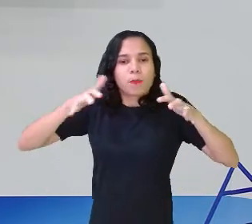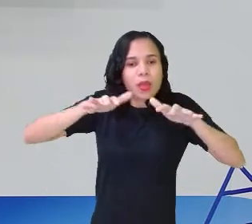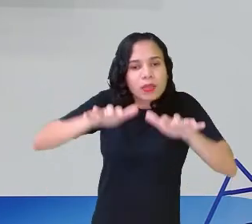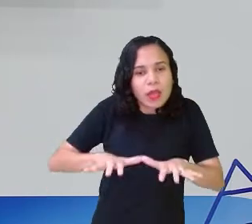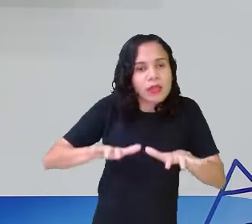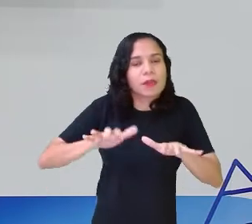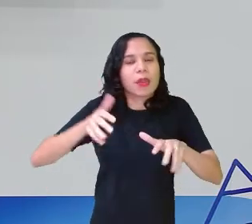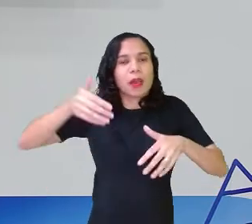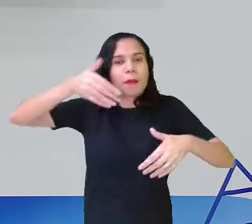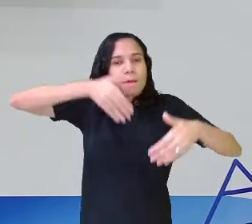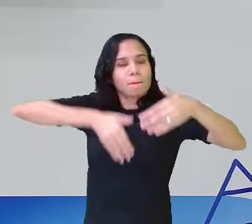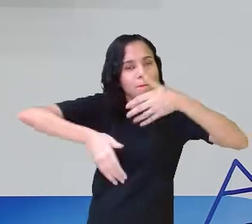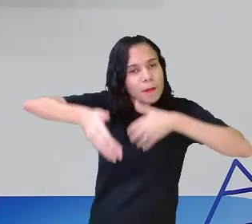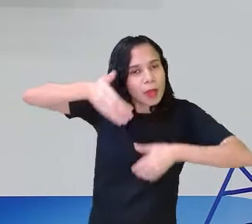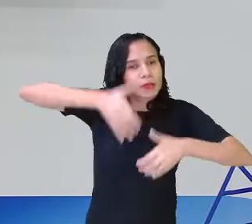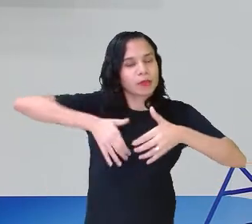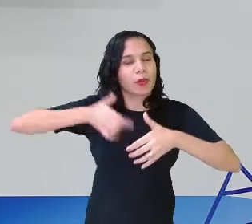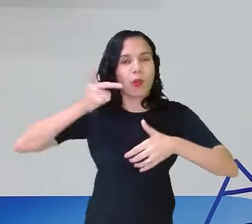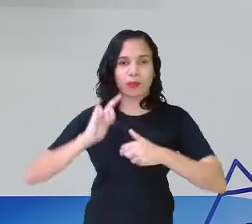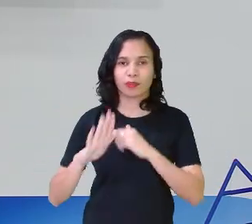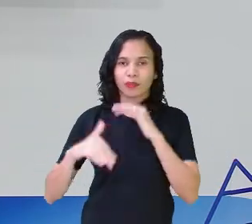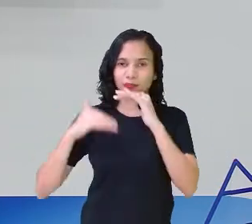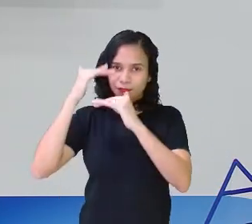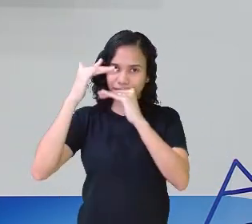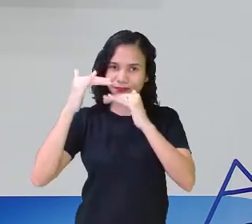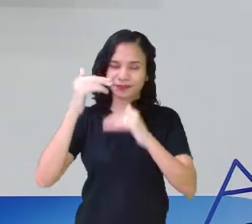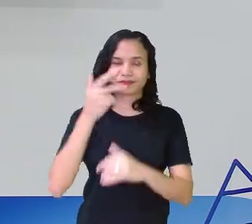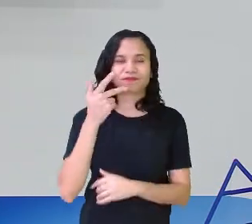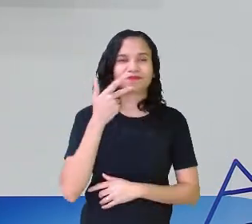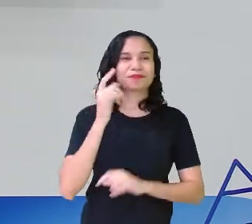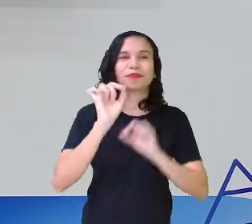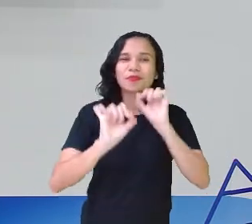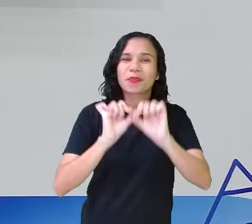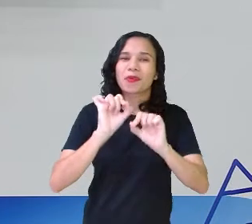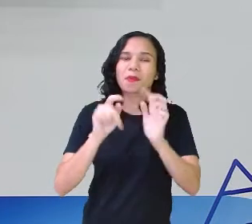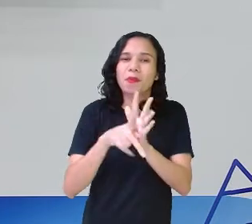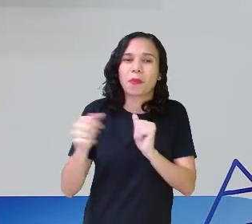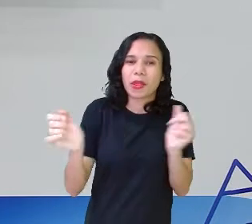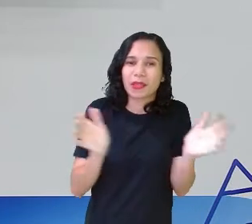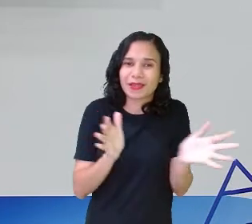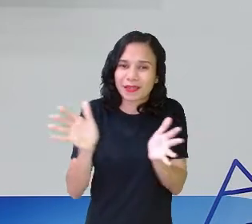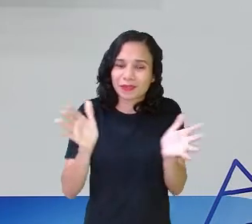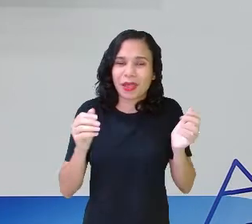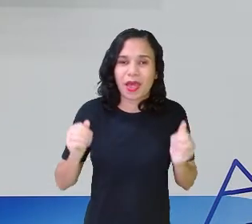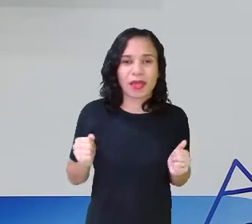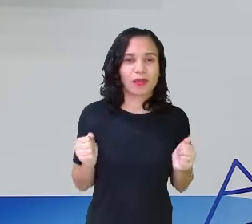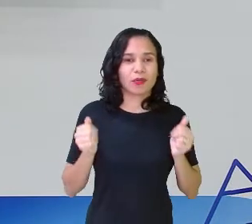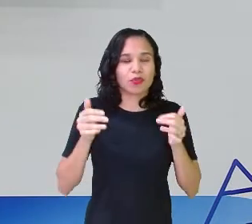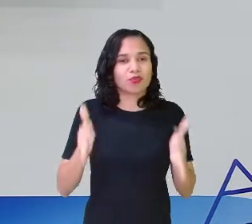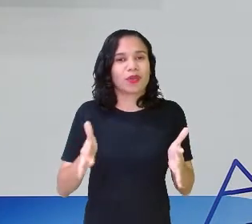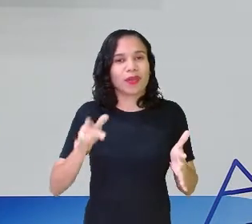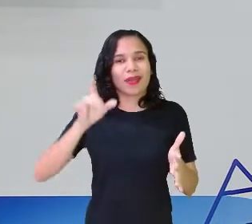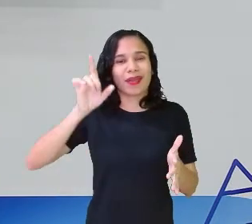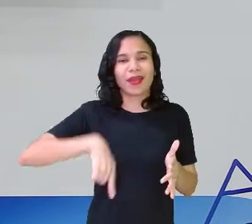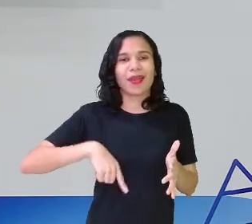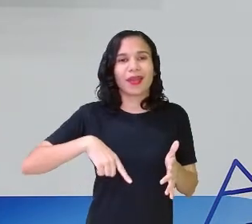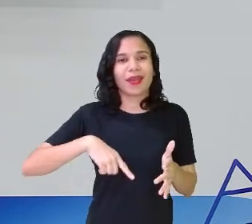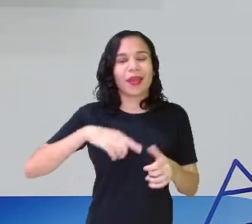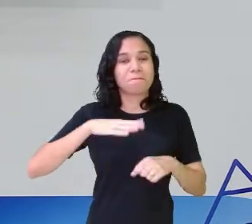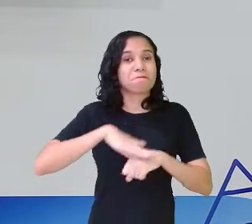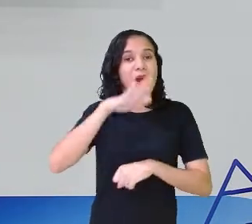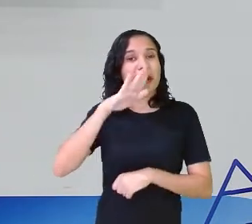funcionando, participando e se desenvolvendo. Eu costumo dizer que a acessibilidade atitudinal talvez seja a